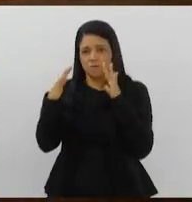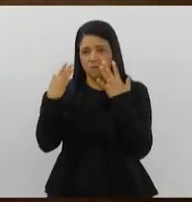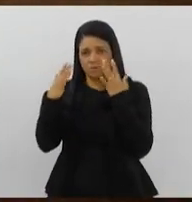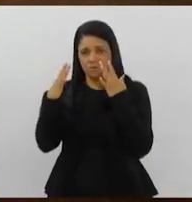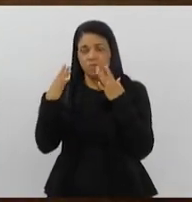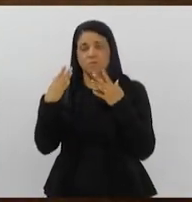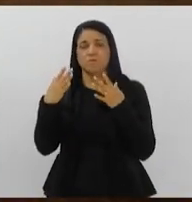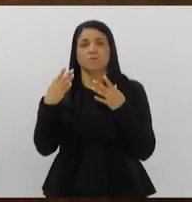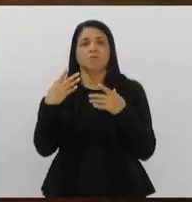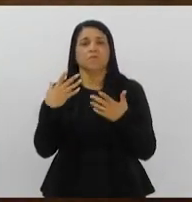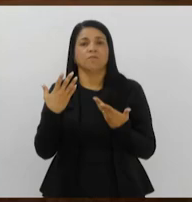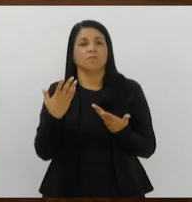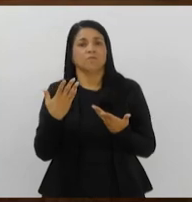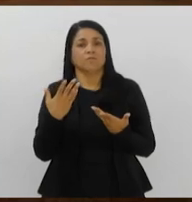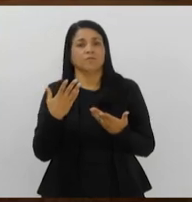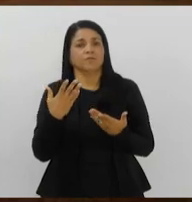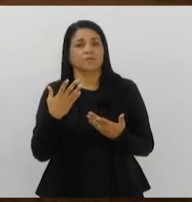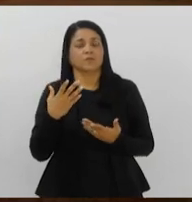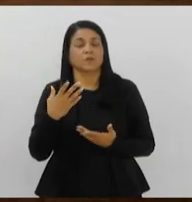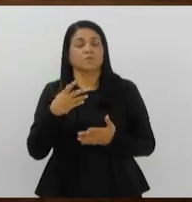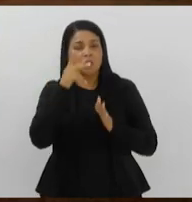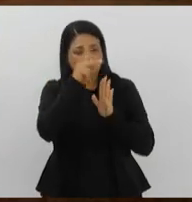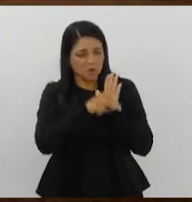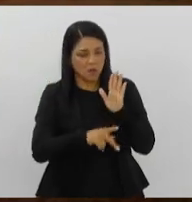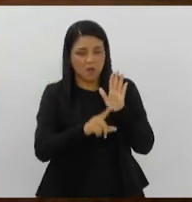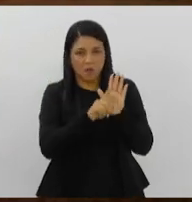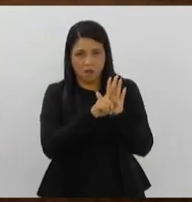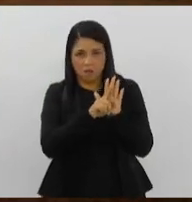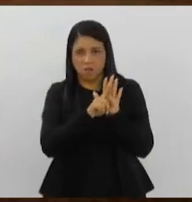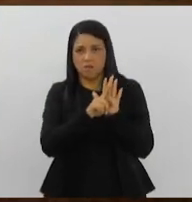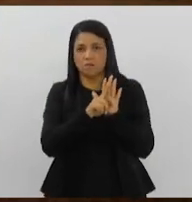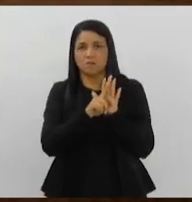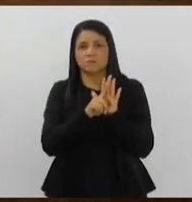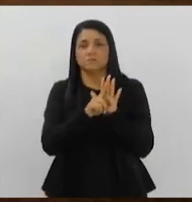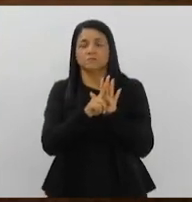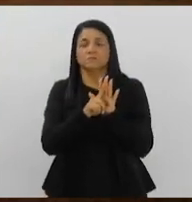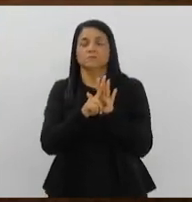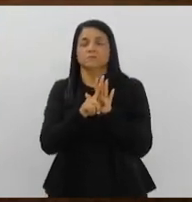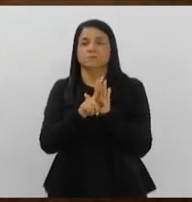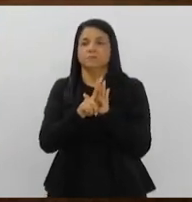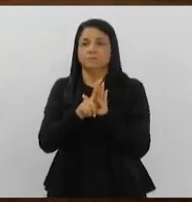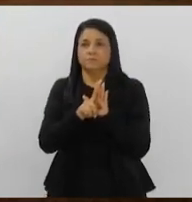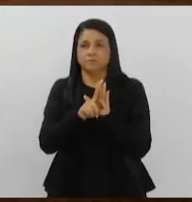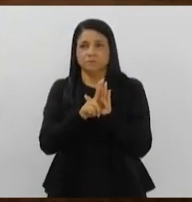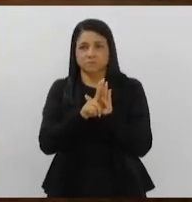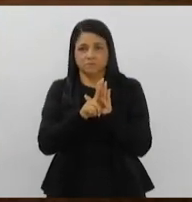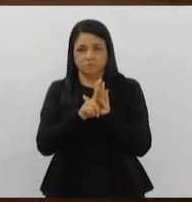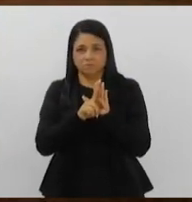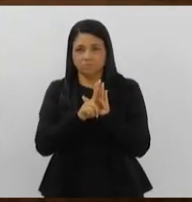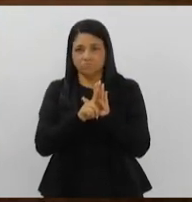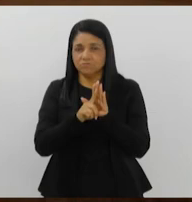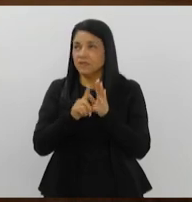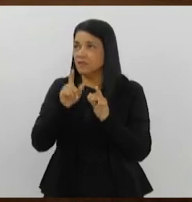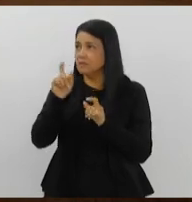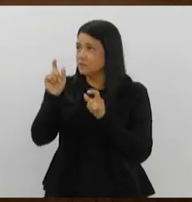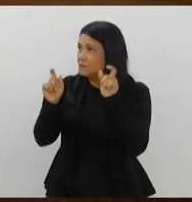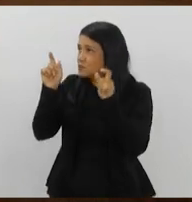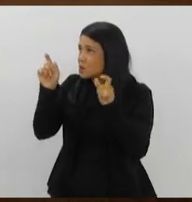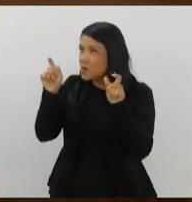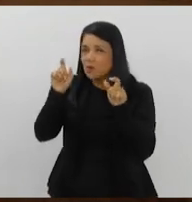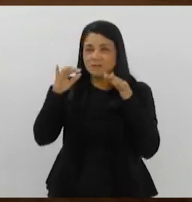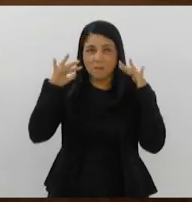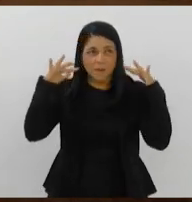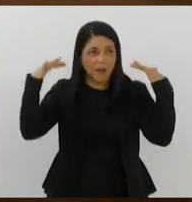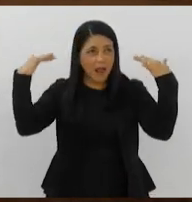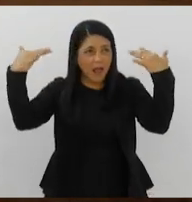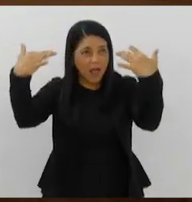aos meus colegas por esse projeto e também ao pessoal lá de Cachoeiras de